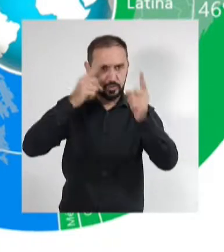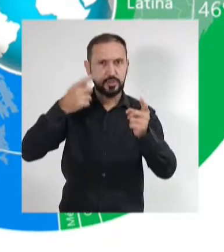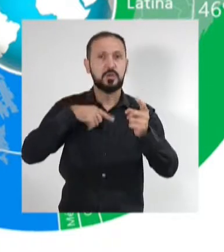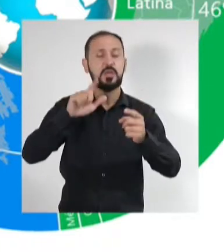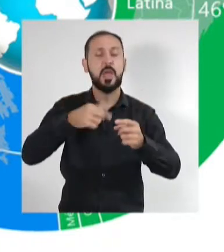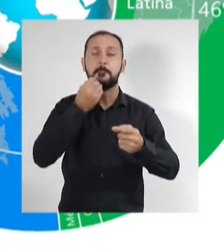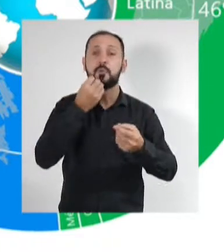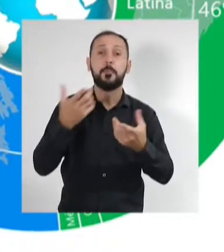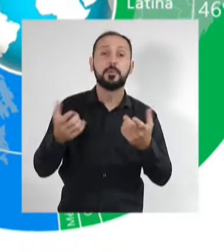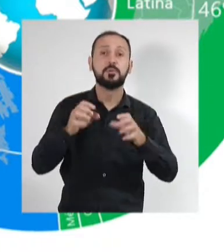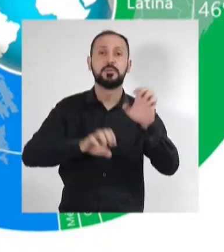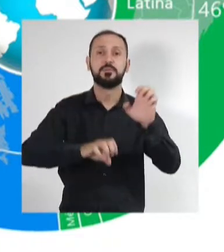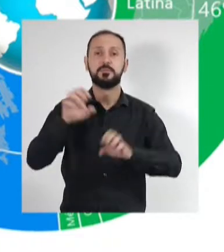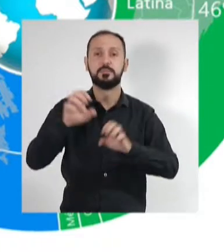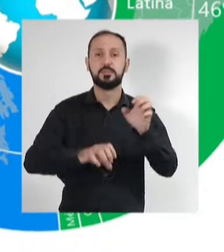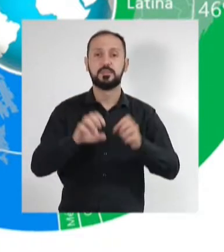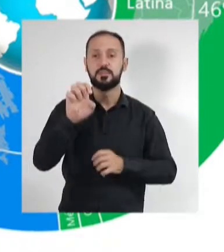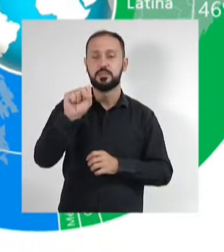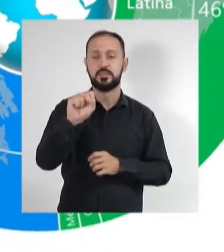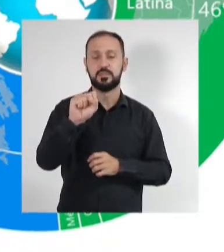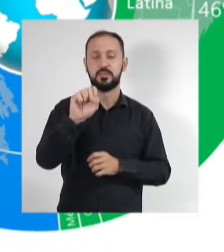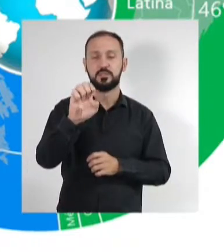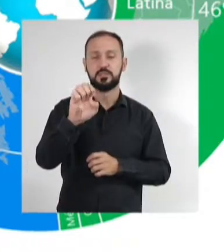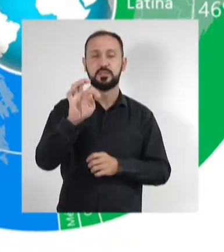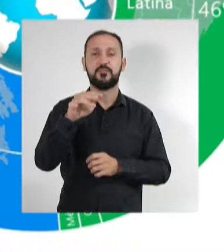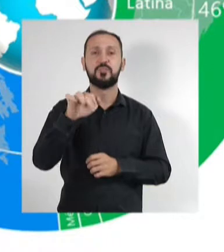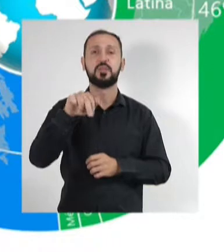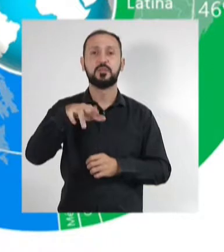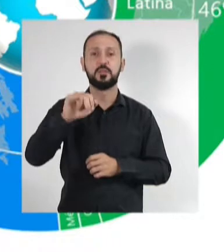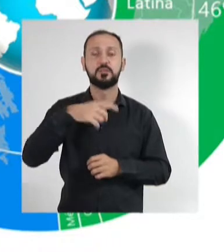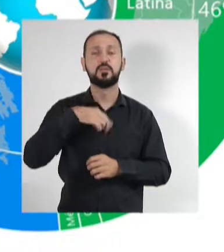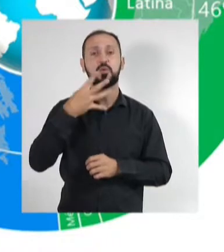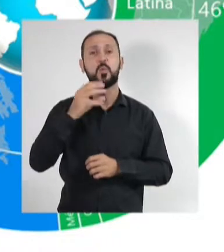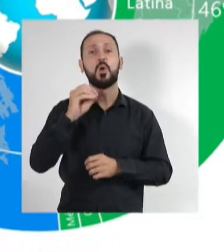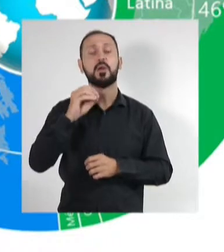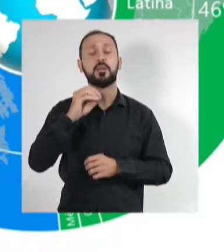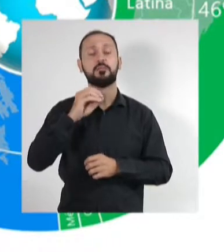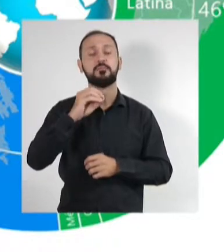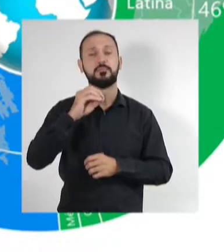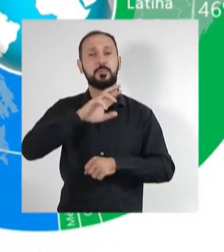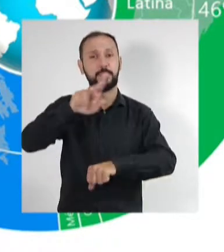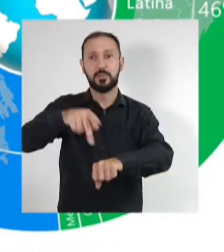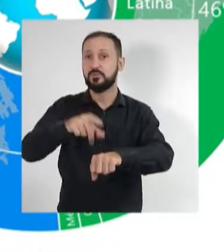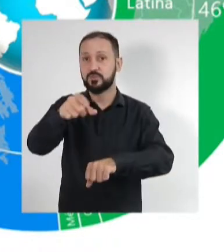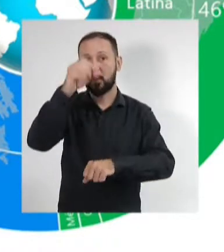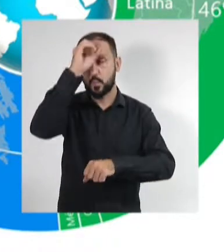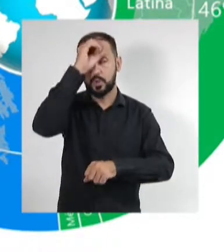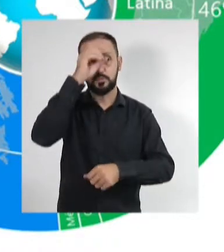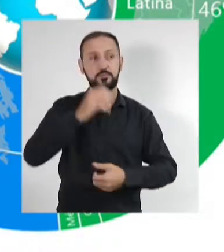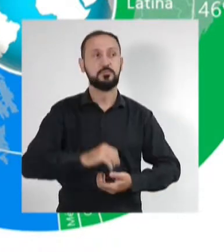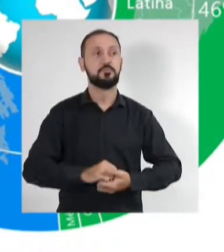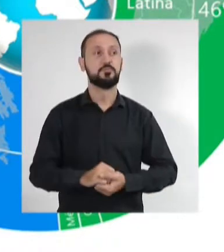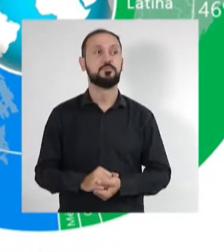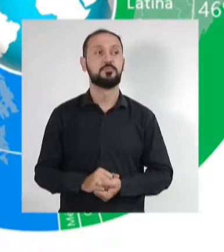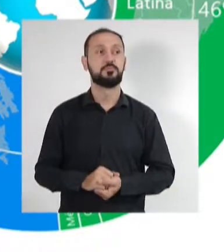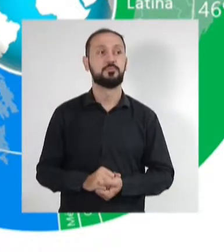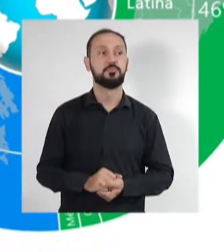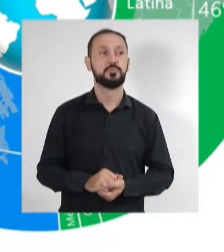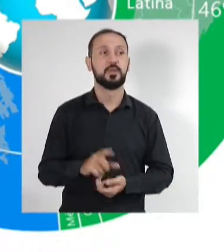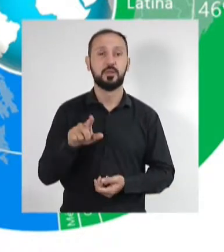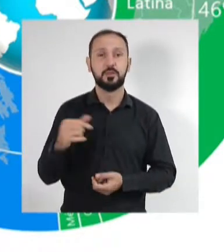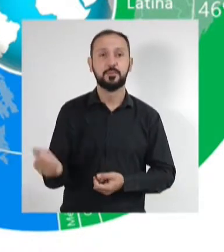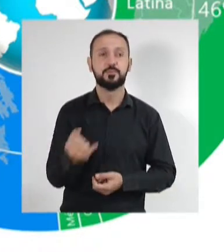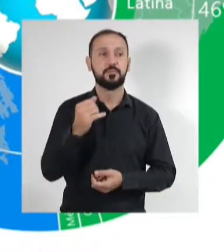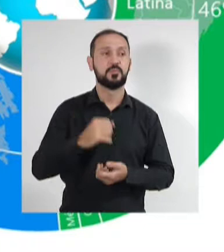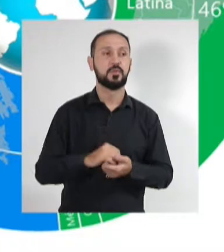muito dinâmico. Empresas como a Stefanini, por exemplo, estão em 40 países e a gente nem sabe disso, né? Então, é importante